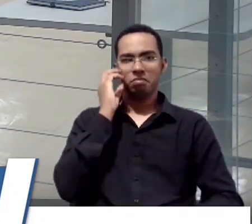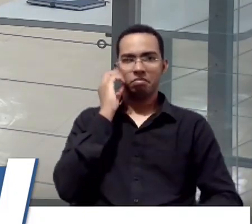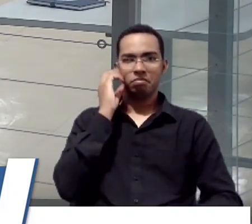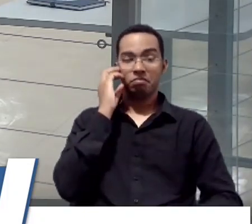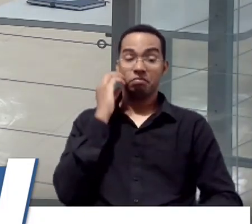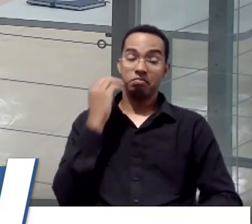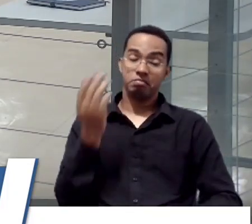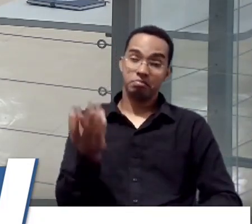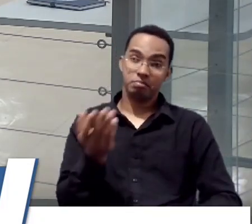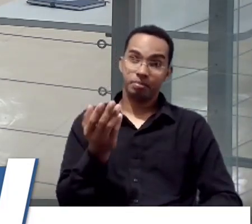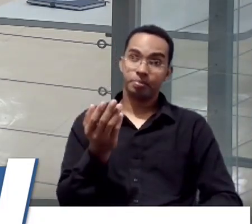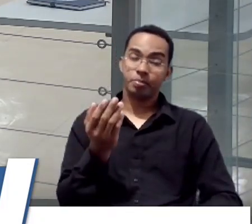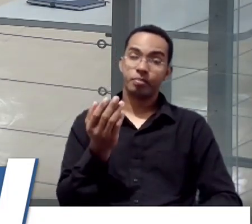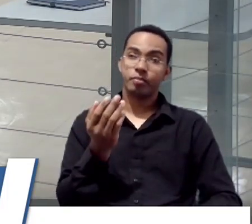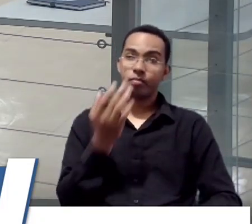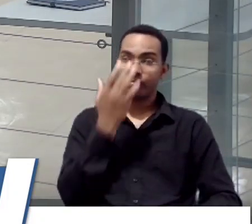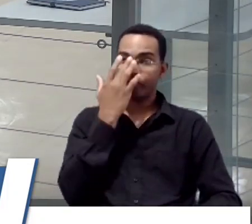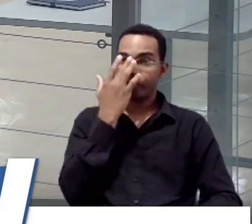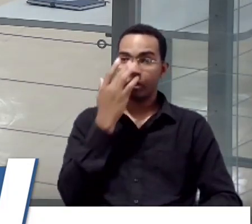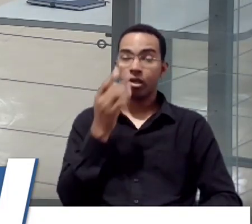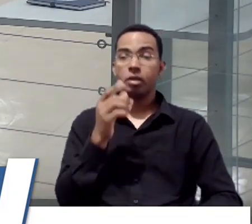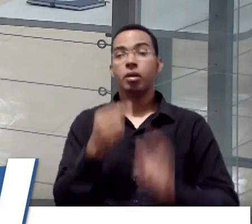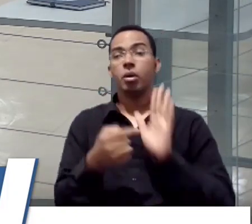Então, isso mostra